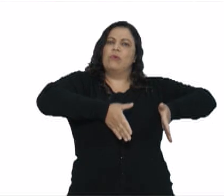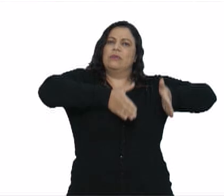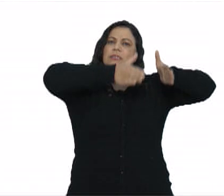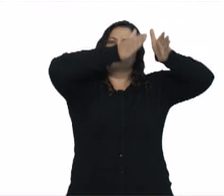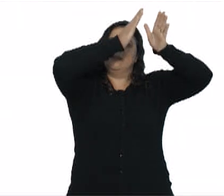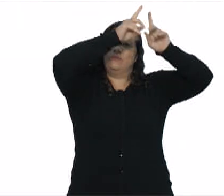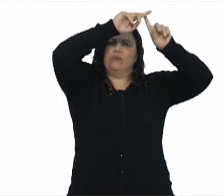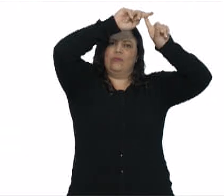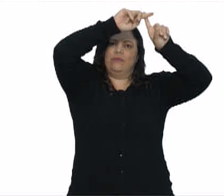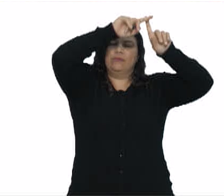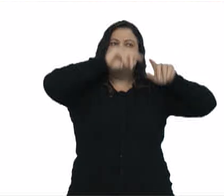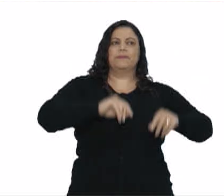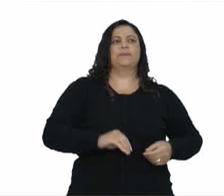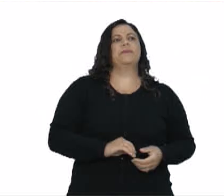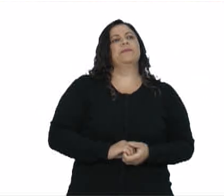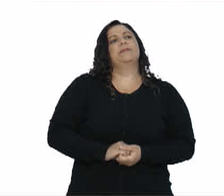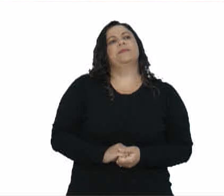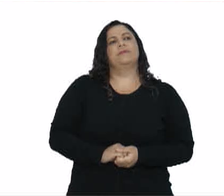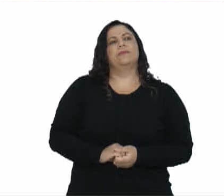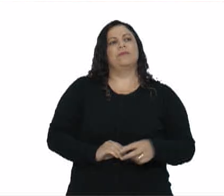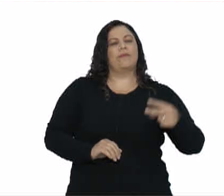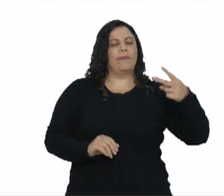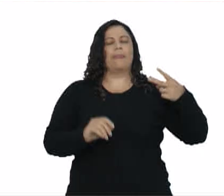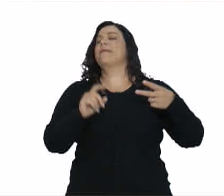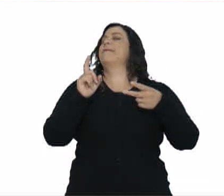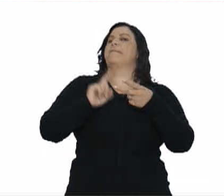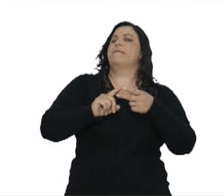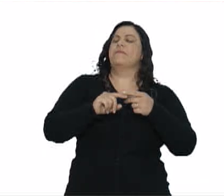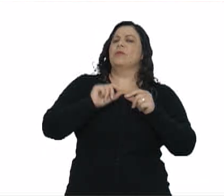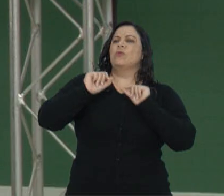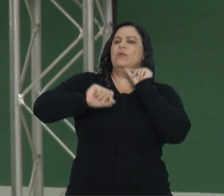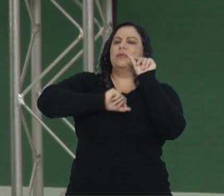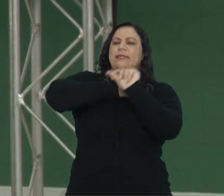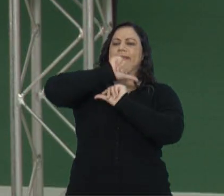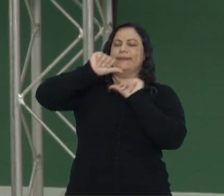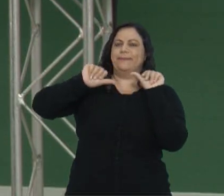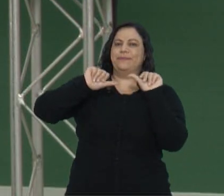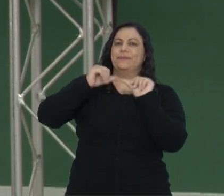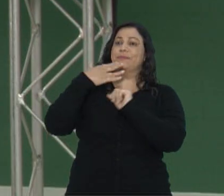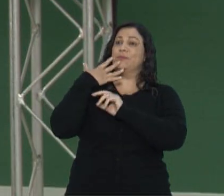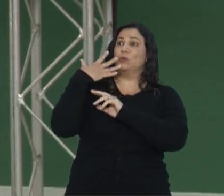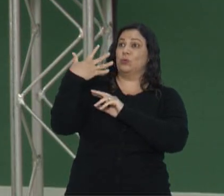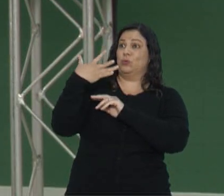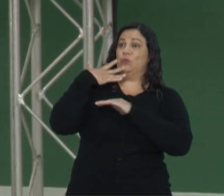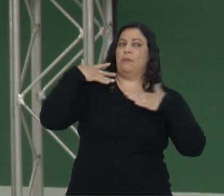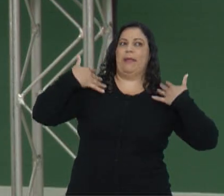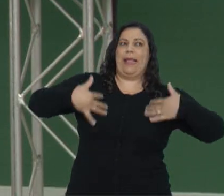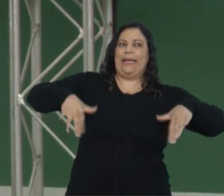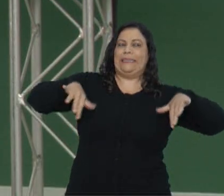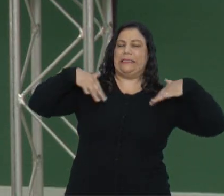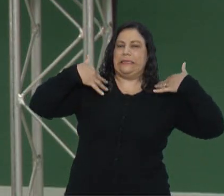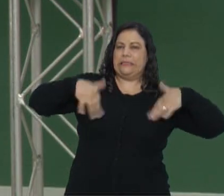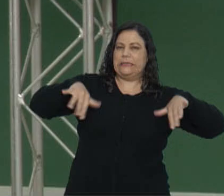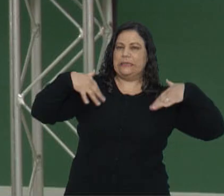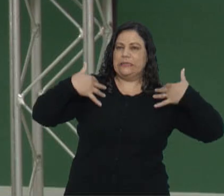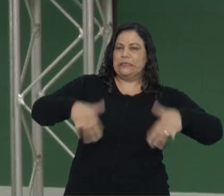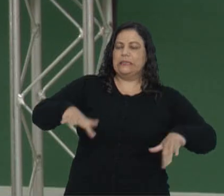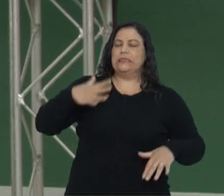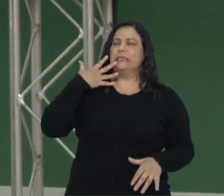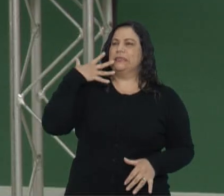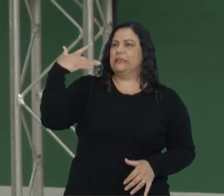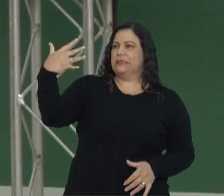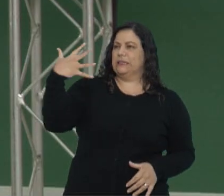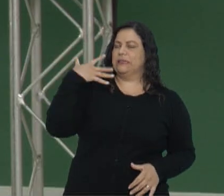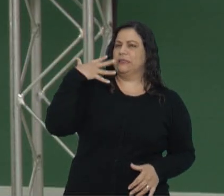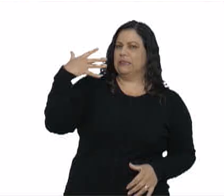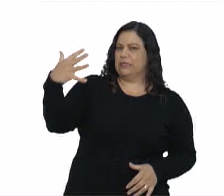tá? O ciclo do ouro, que esse aqui é o mais rico que a gente tem, e o grande nome nosso barroco vai ser levado por causa